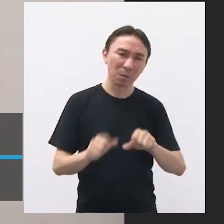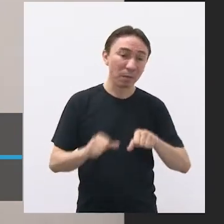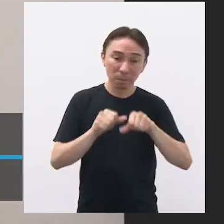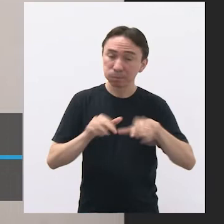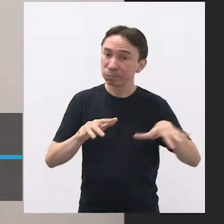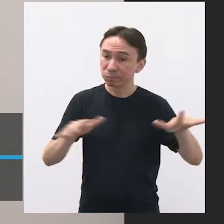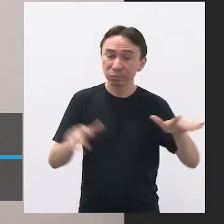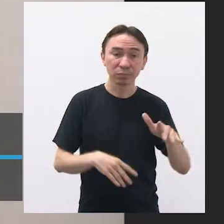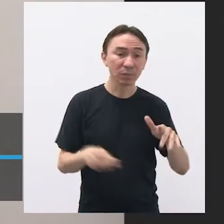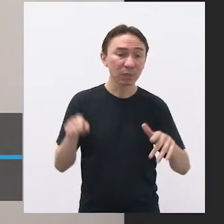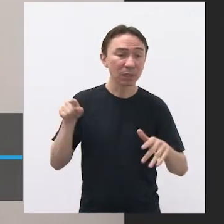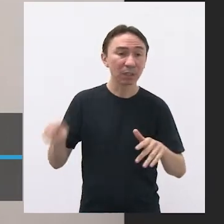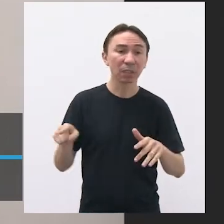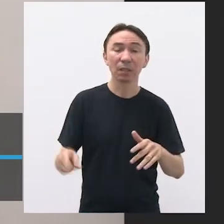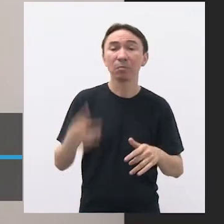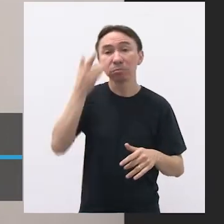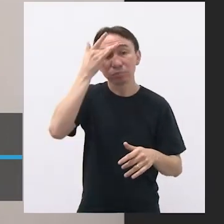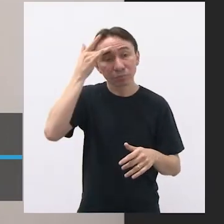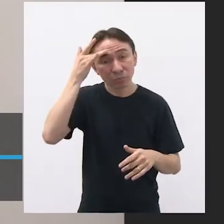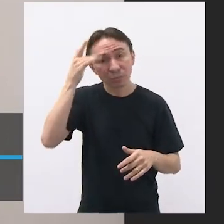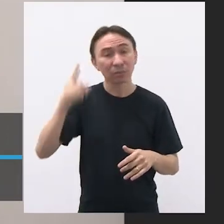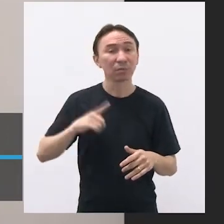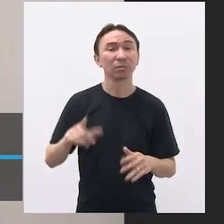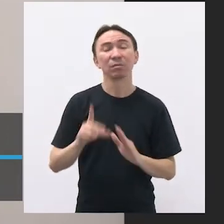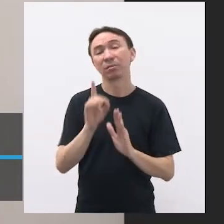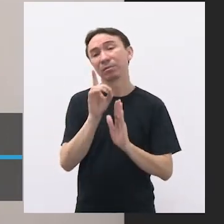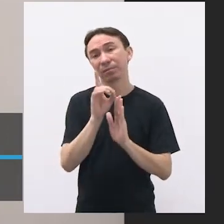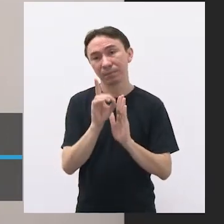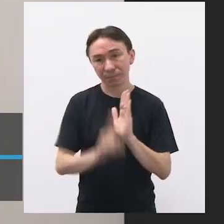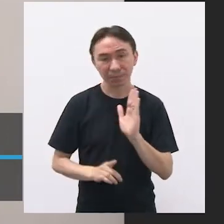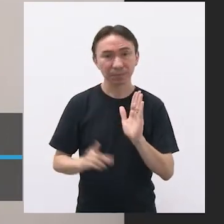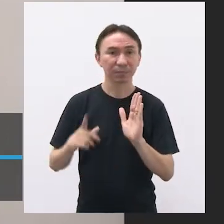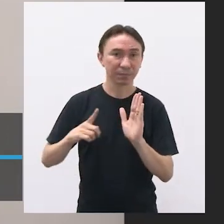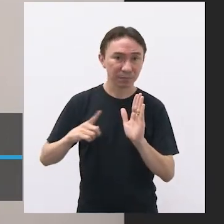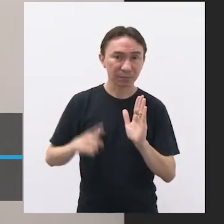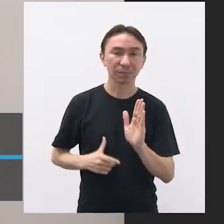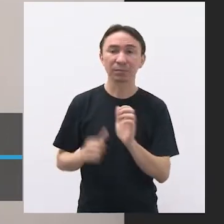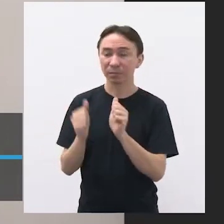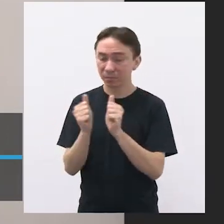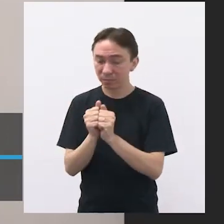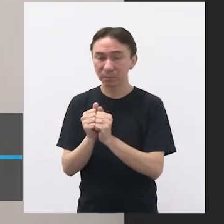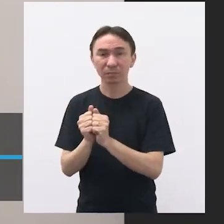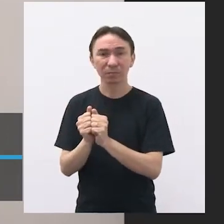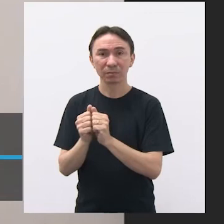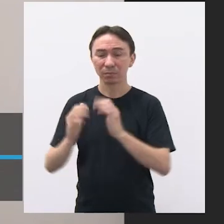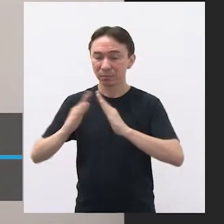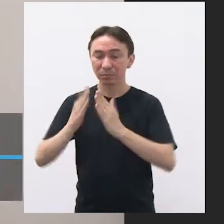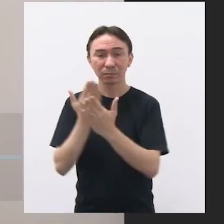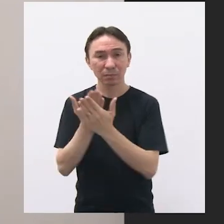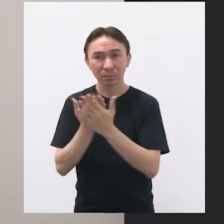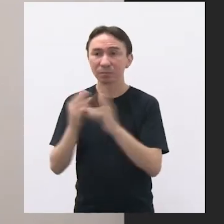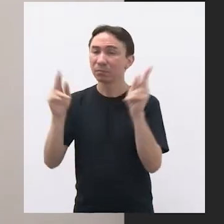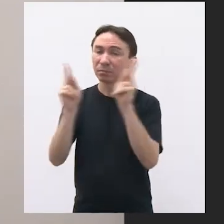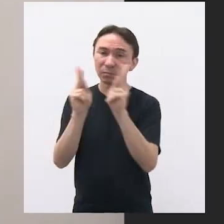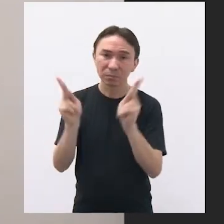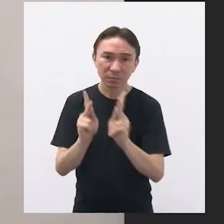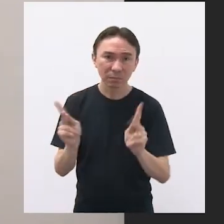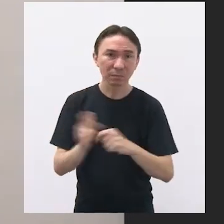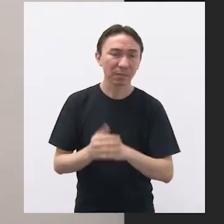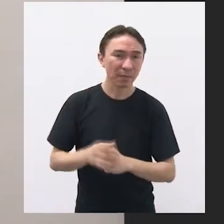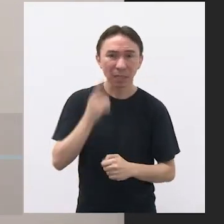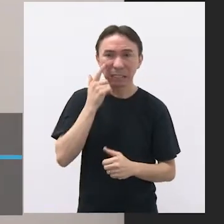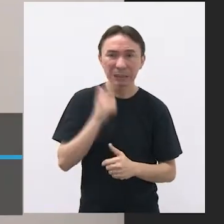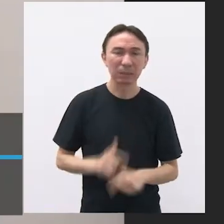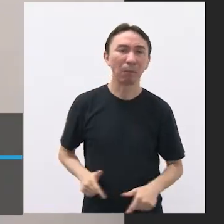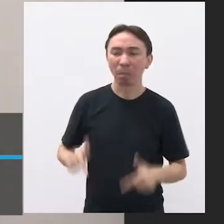assegurem o direito da pessoa à inserção, à convivência pacífica no ambiente escolar, sem constrangimento de qualquer